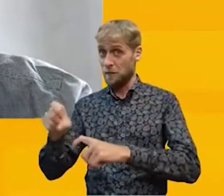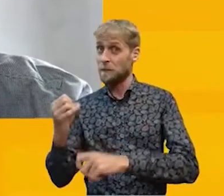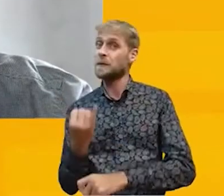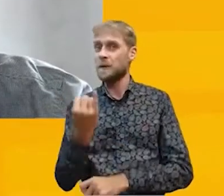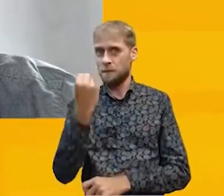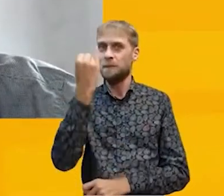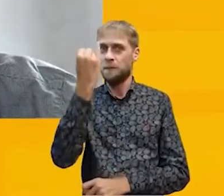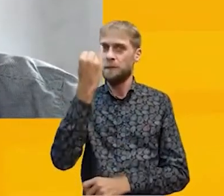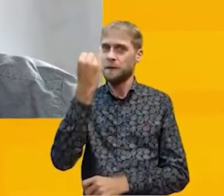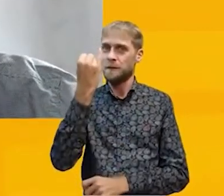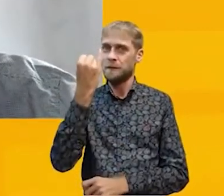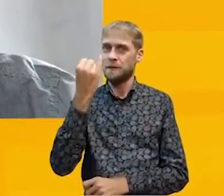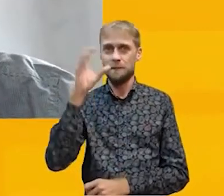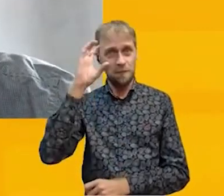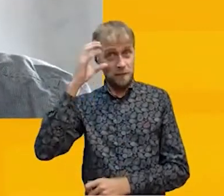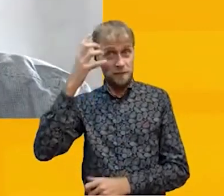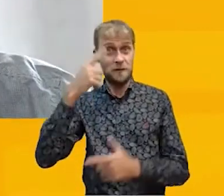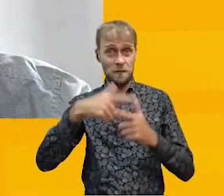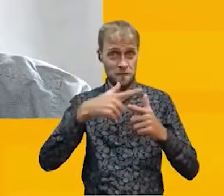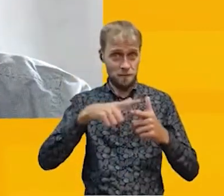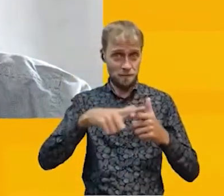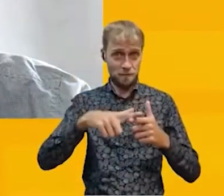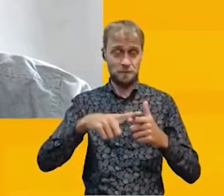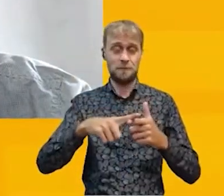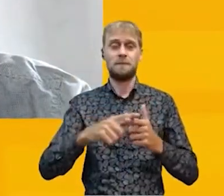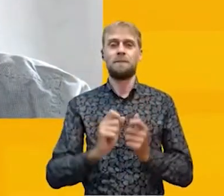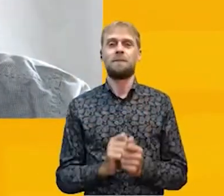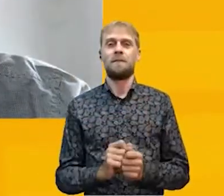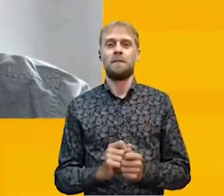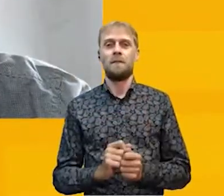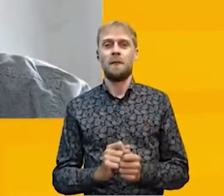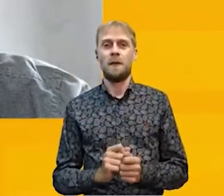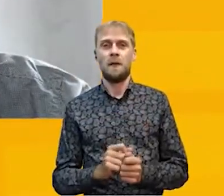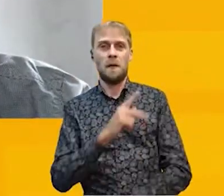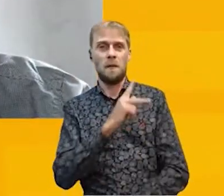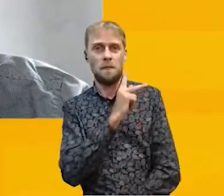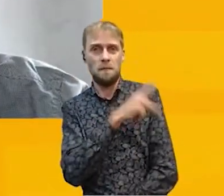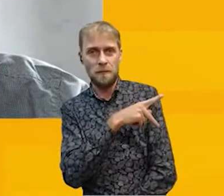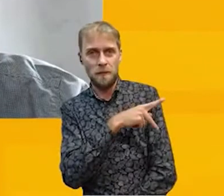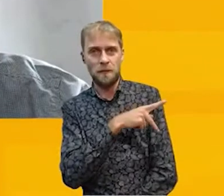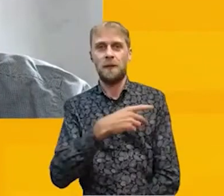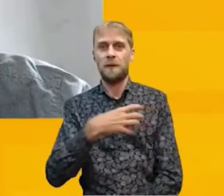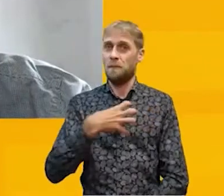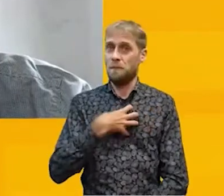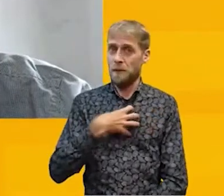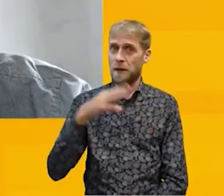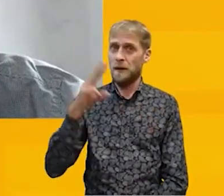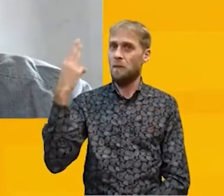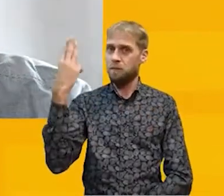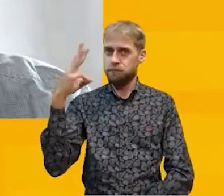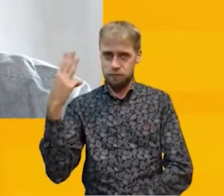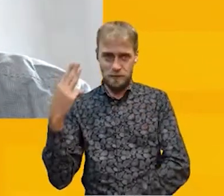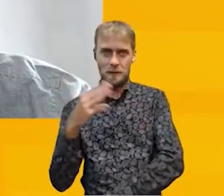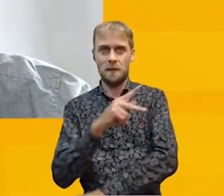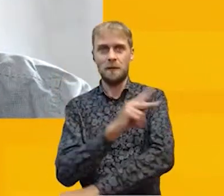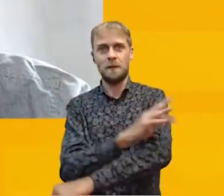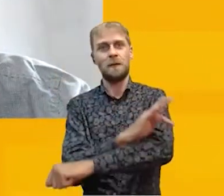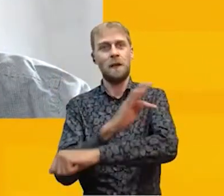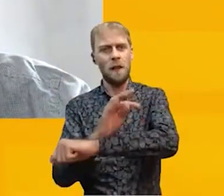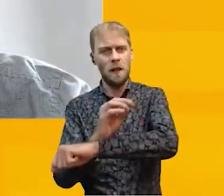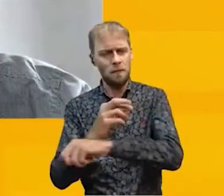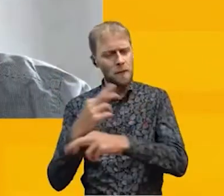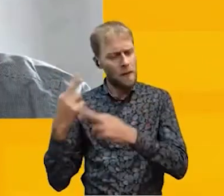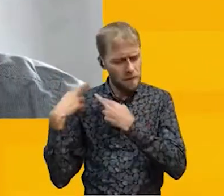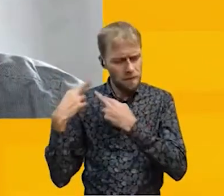todo, né? Então, o Piauí, como Bahia, Maranhão e o Tocantins, tem esse papel fundamental no